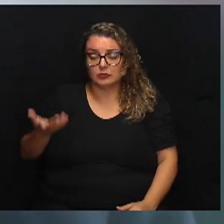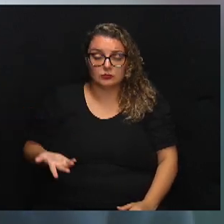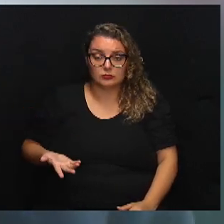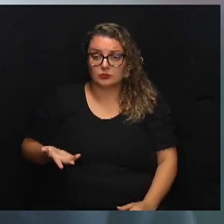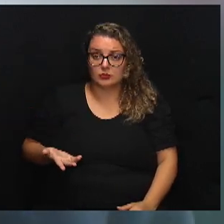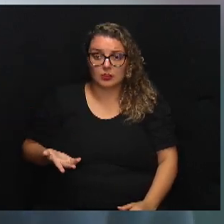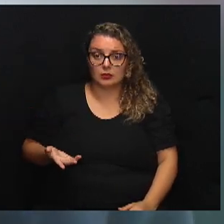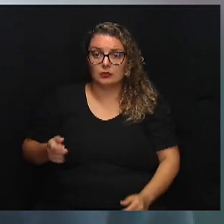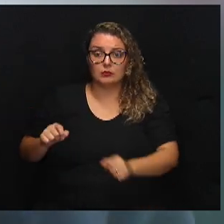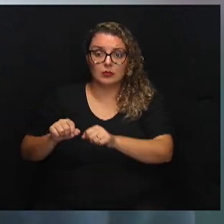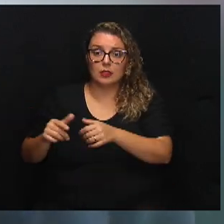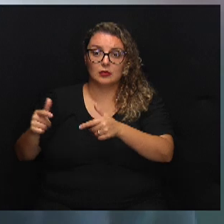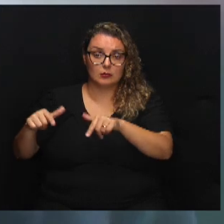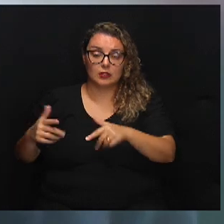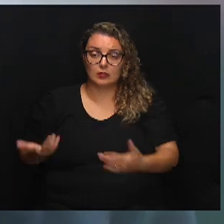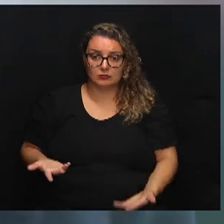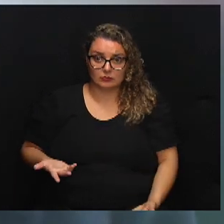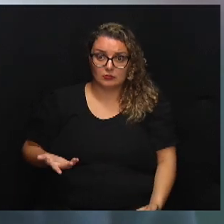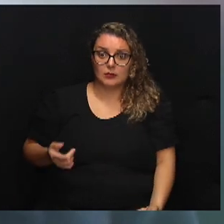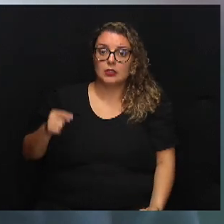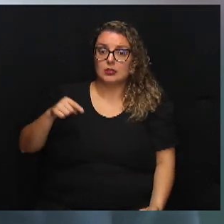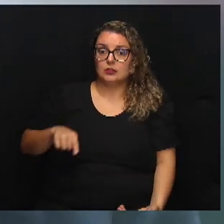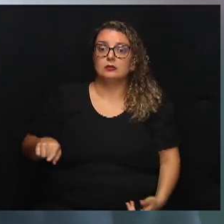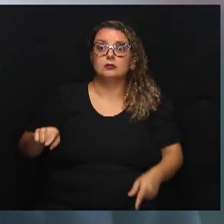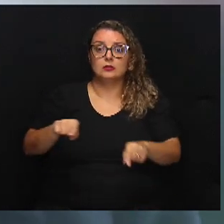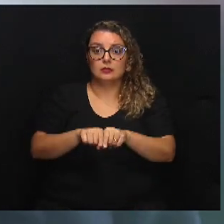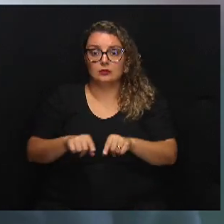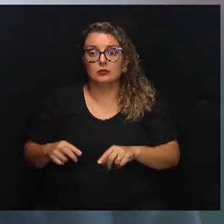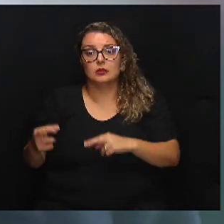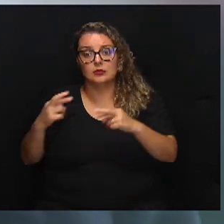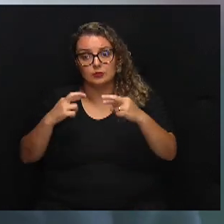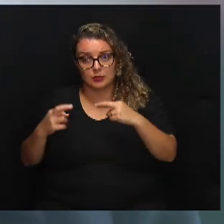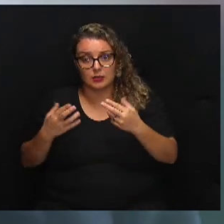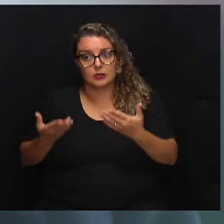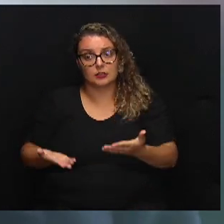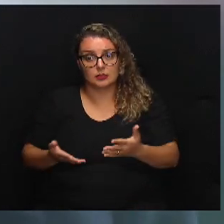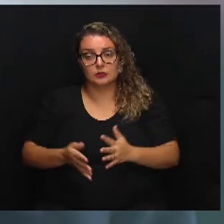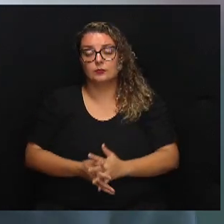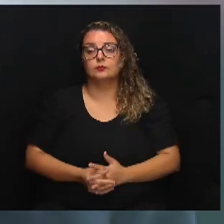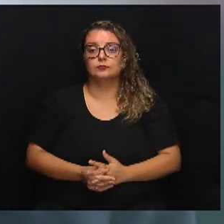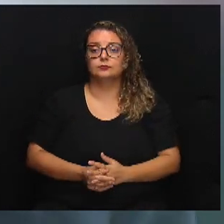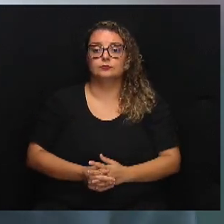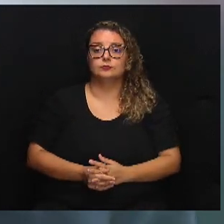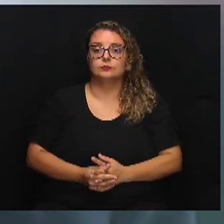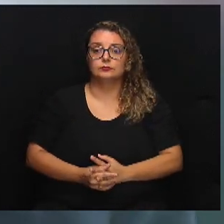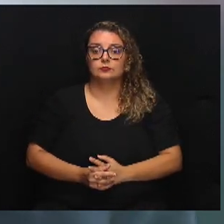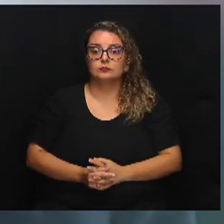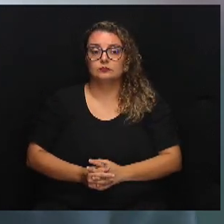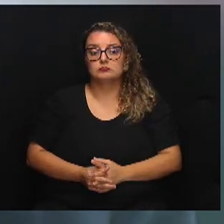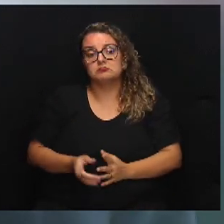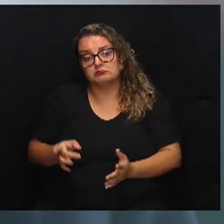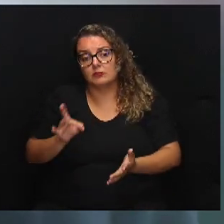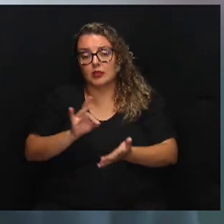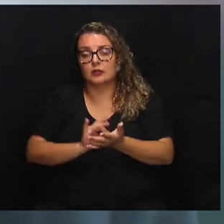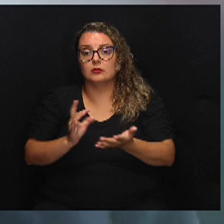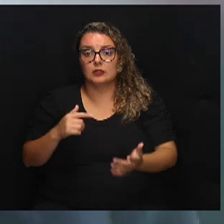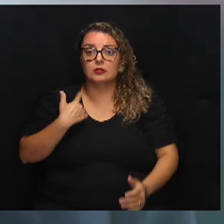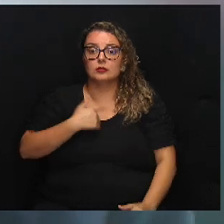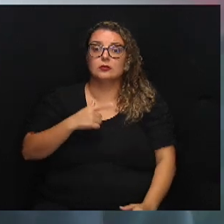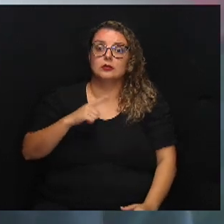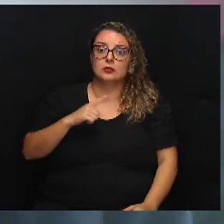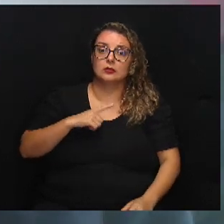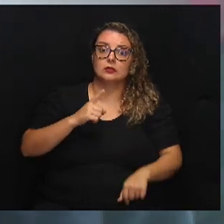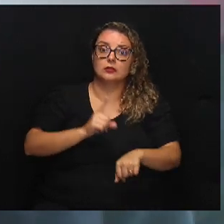agronômica local. Então, isso daqui também precisa ser levado em consideração. Mas, na verdade, nós temos o tempo